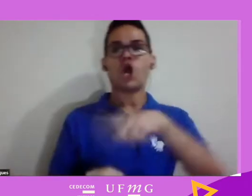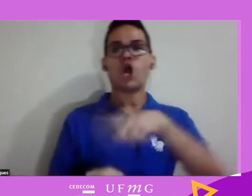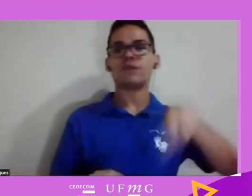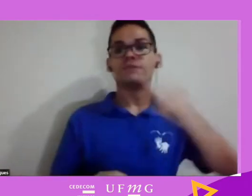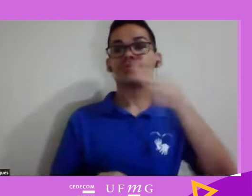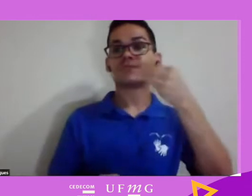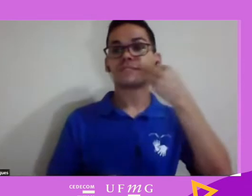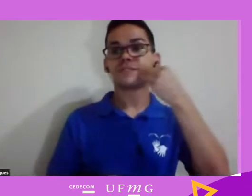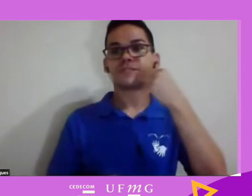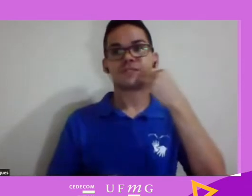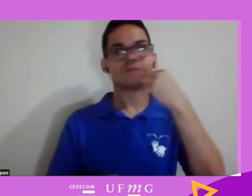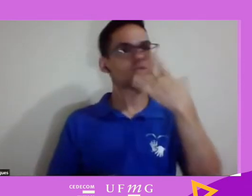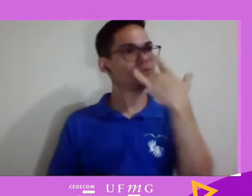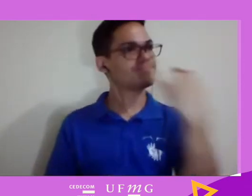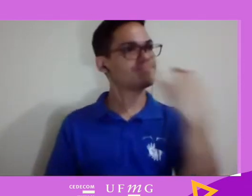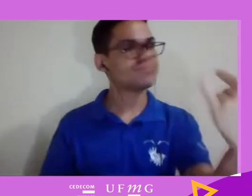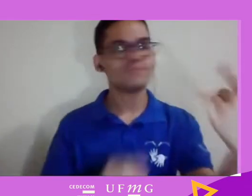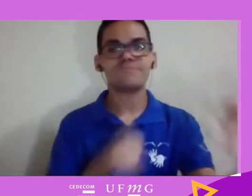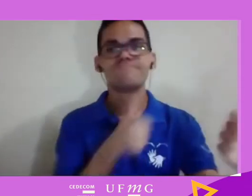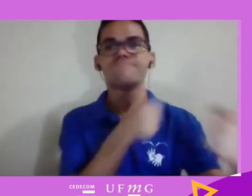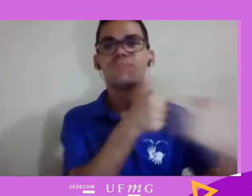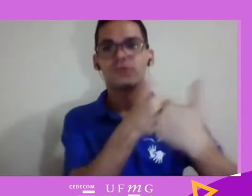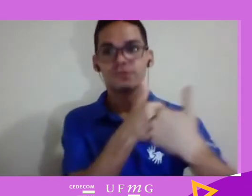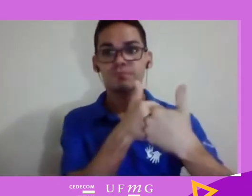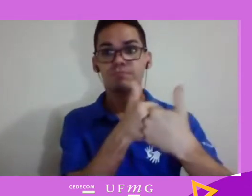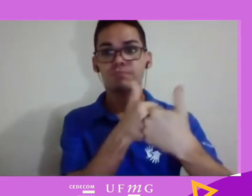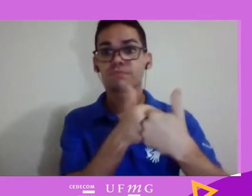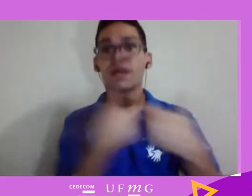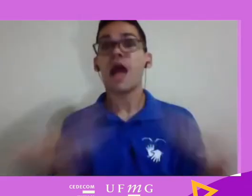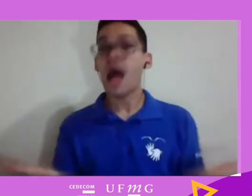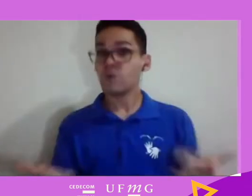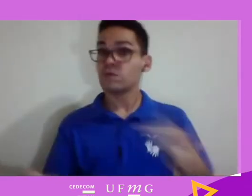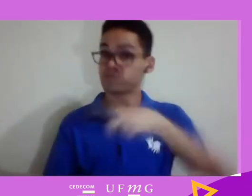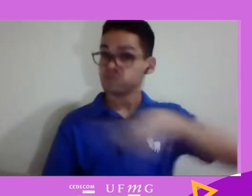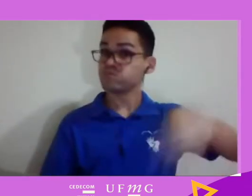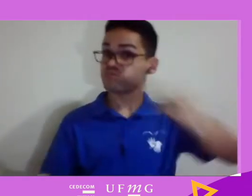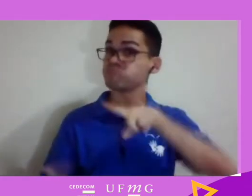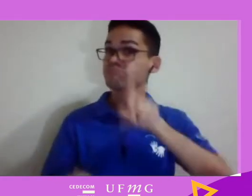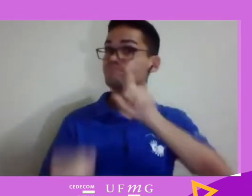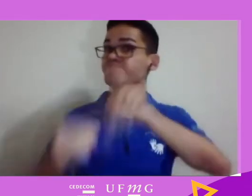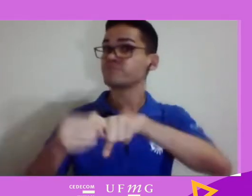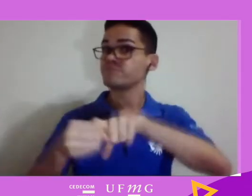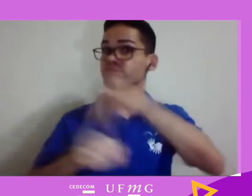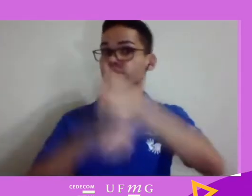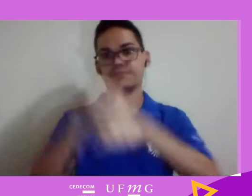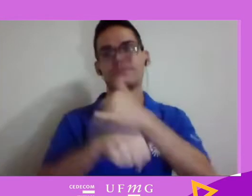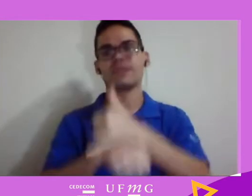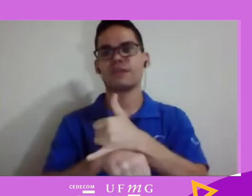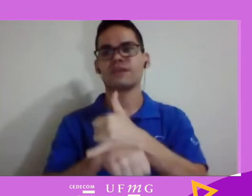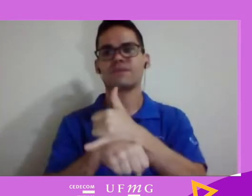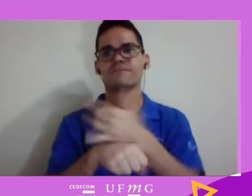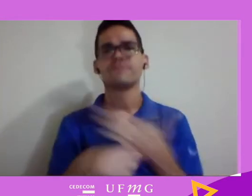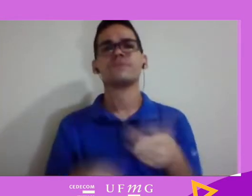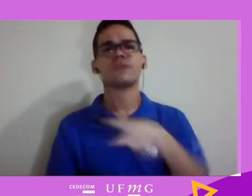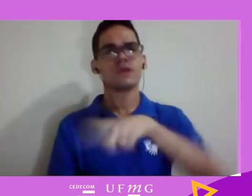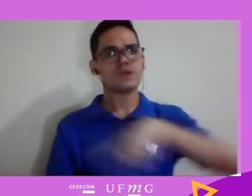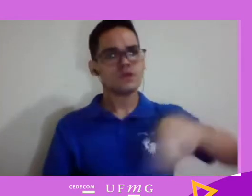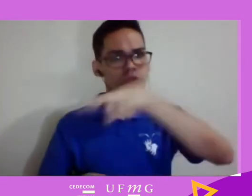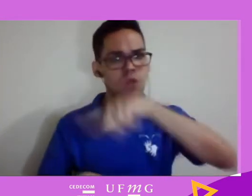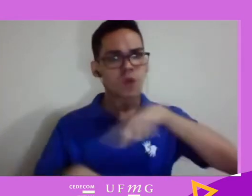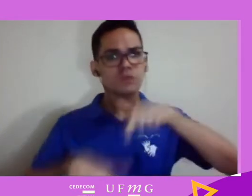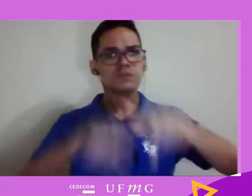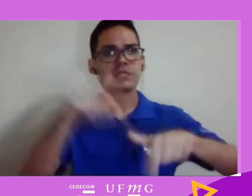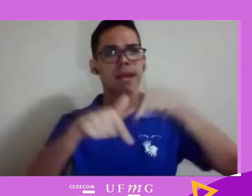tão conectados quanto agora. Né? O nosso trabalho, por exemplo, não diminuiu em função disso, porque a gente descobriu